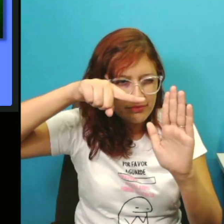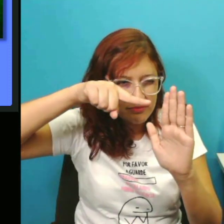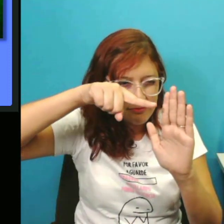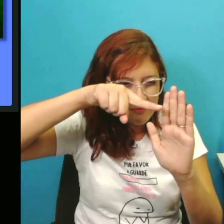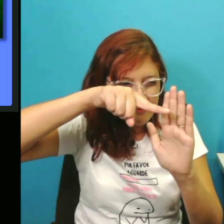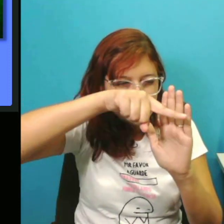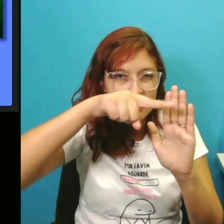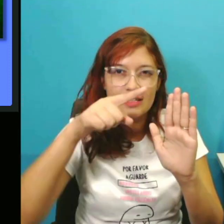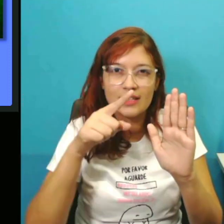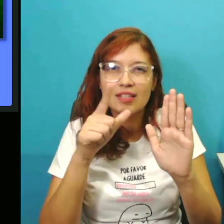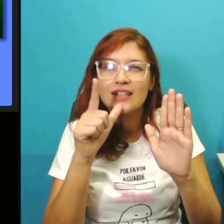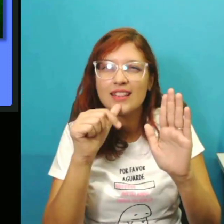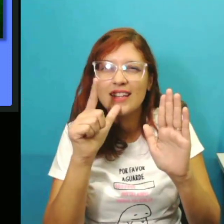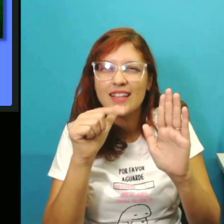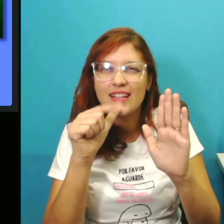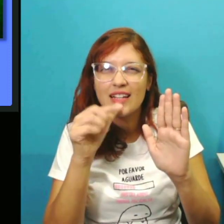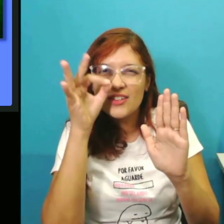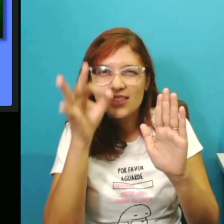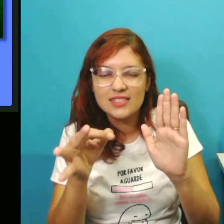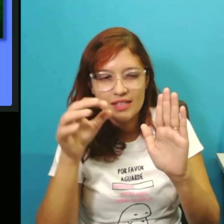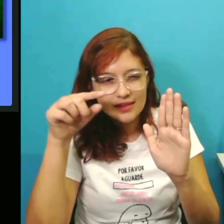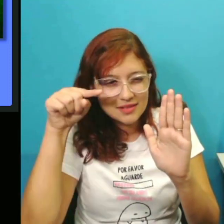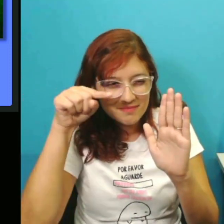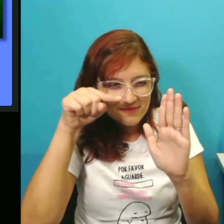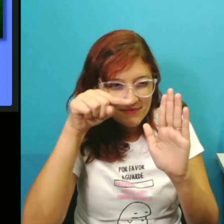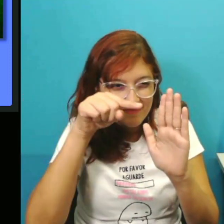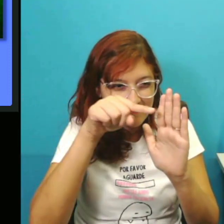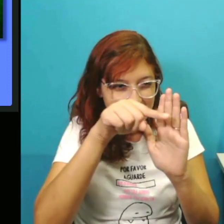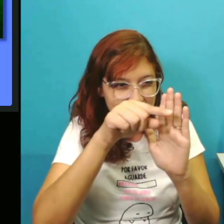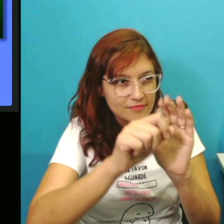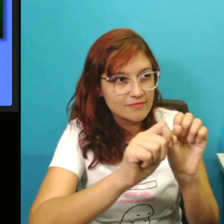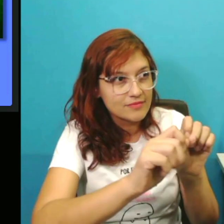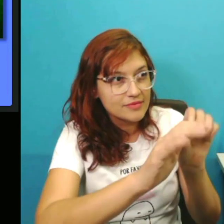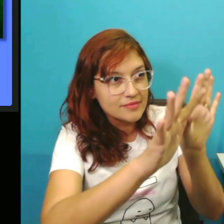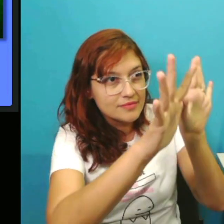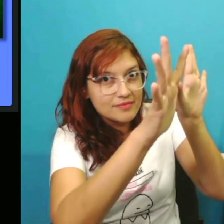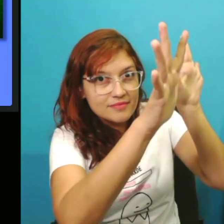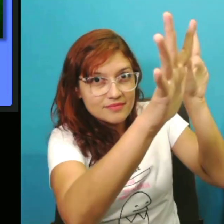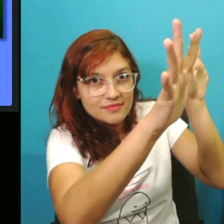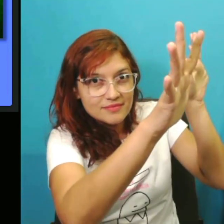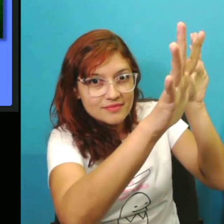Aí aponta o laser para essa gota de água.